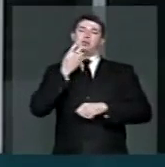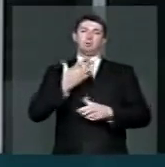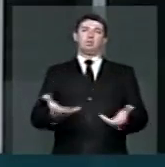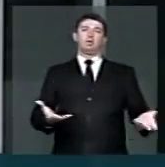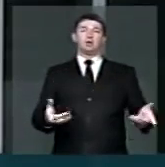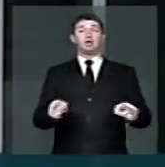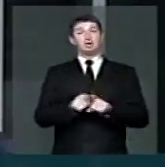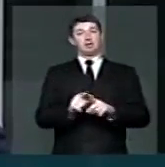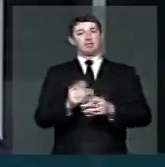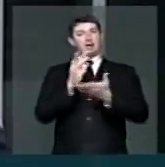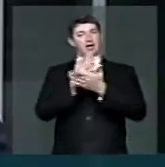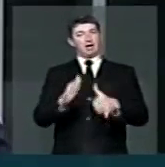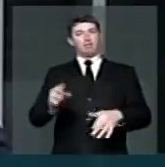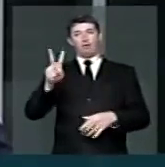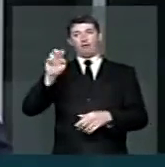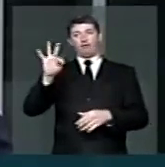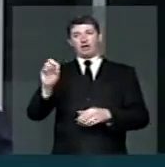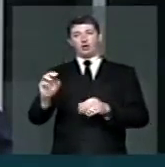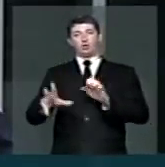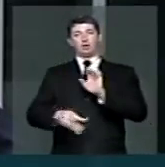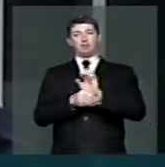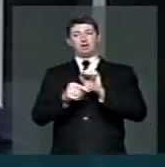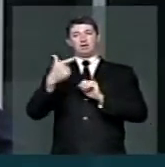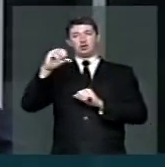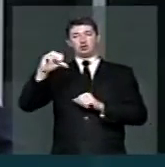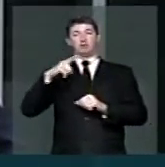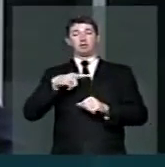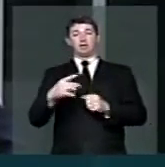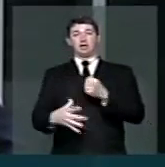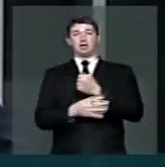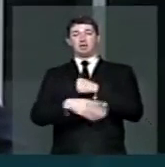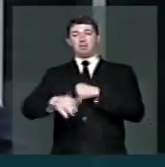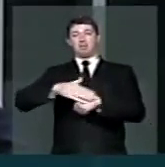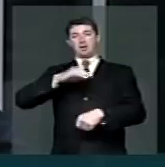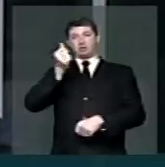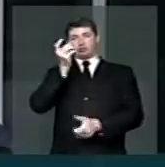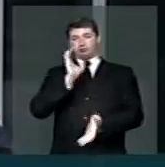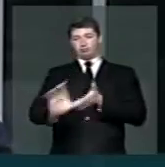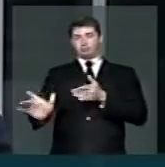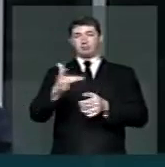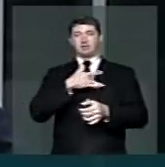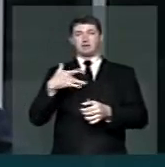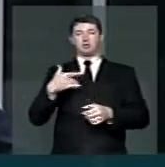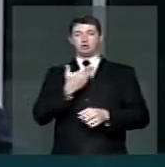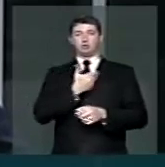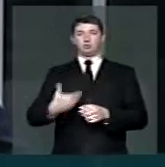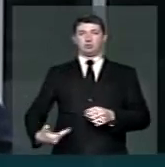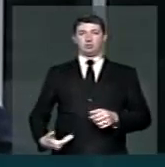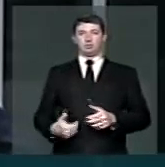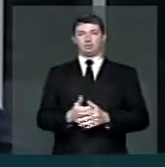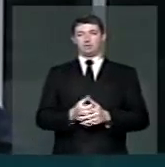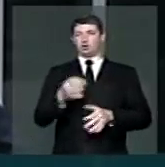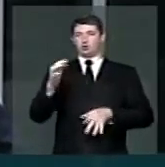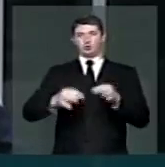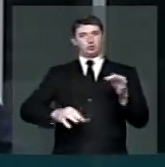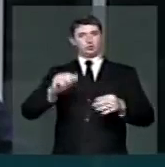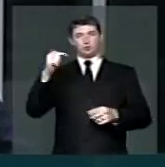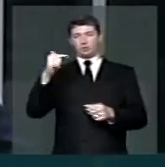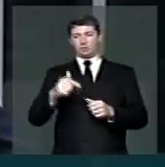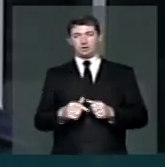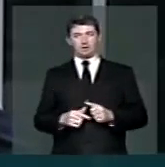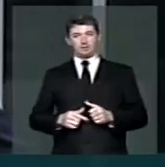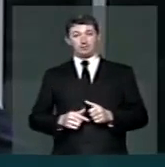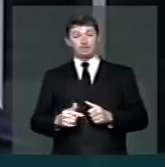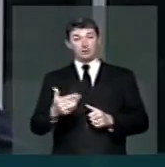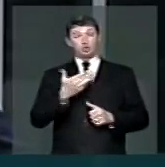além da derrubada do veto à emenda 29, garantindo assim mais recursos para a saúde pública no nosso país. Não é justo que